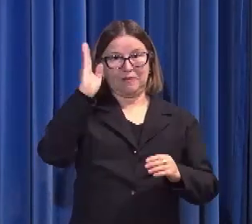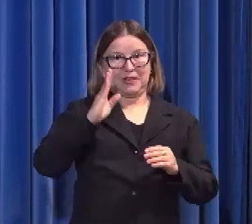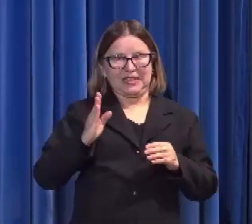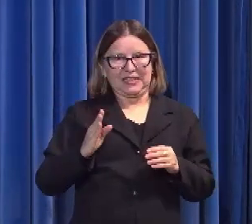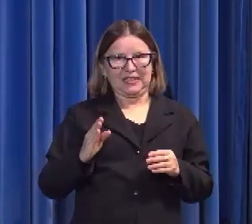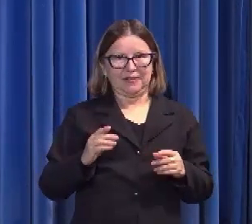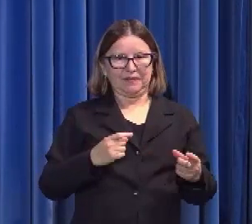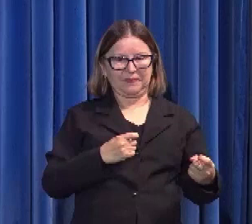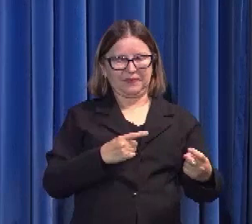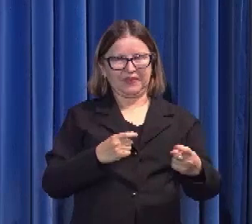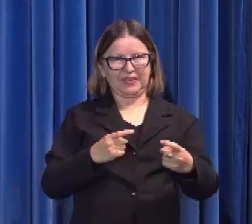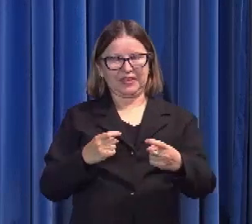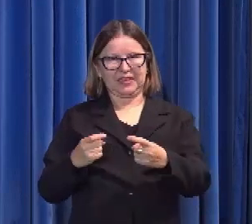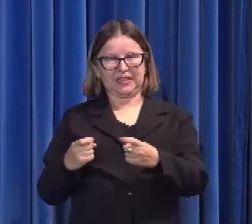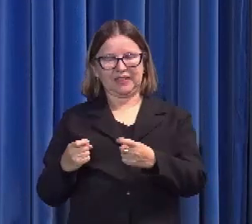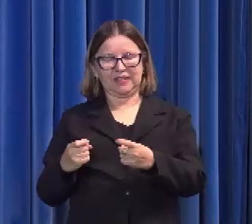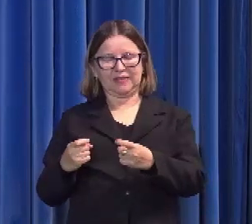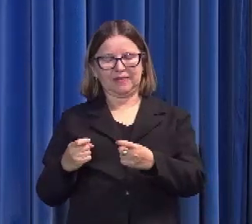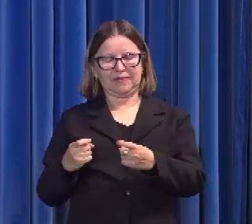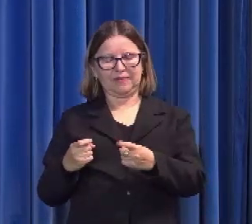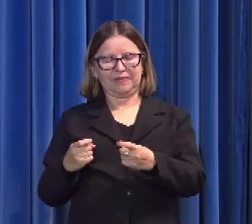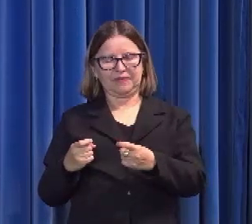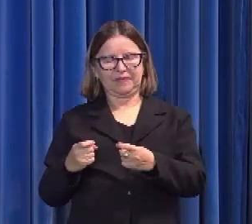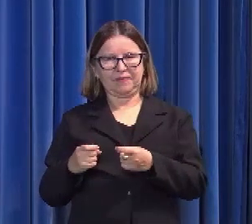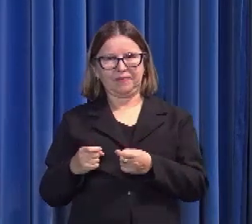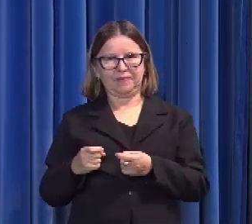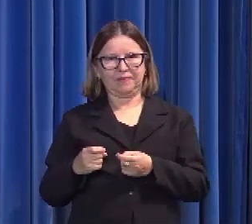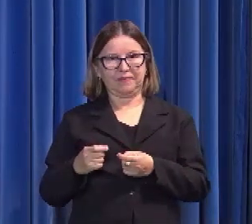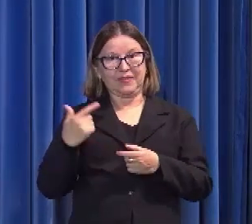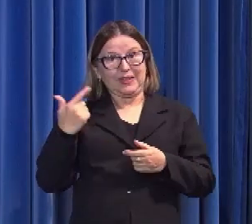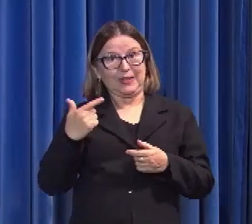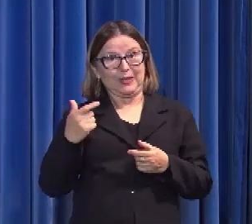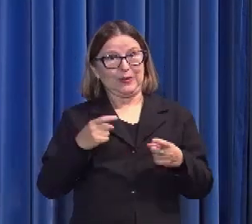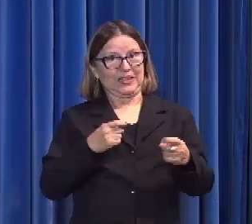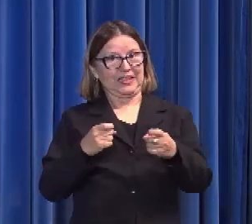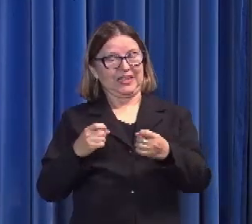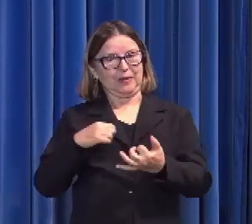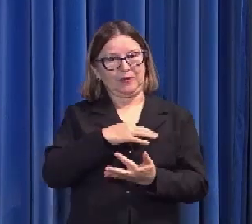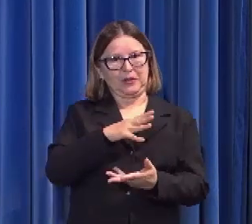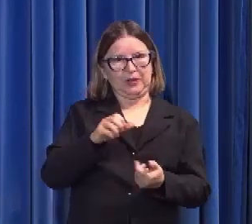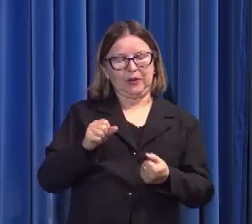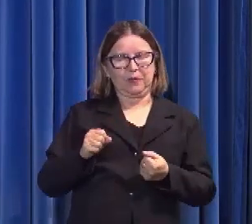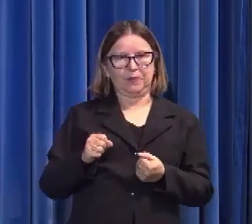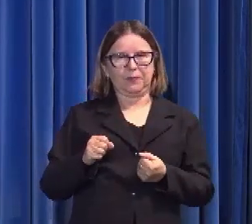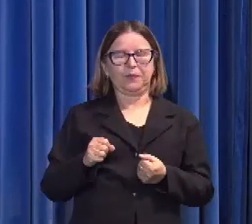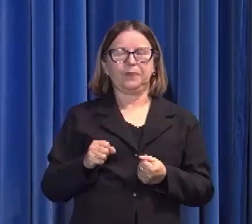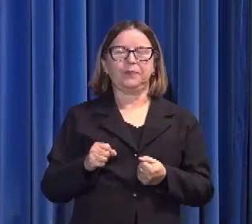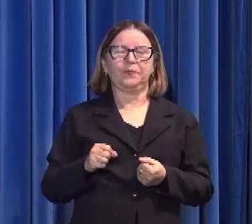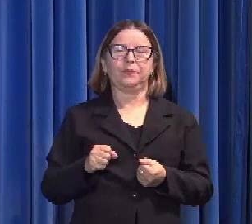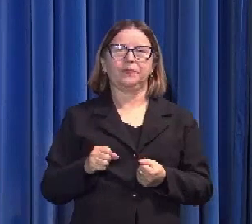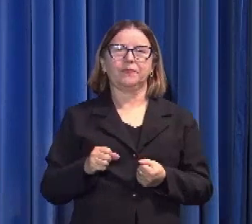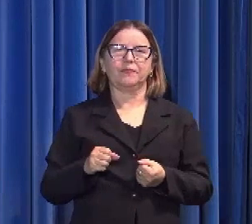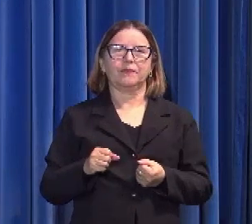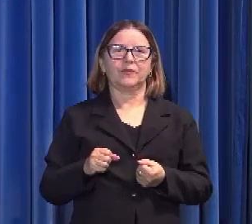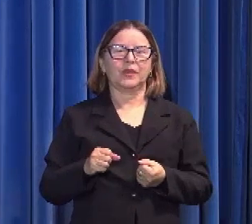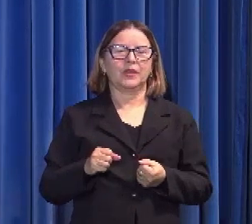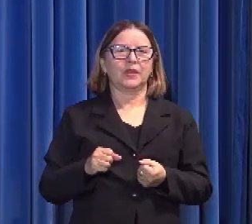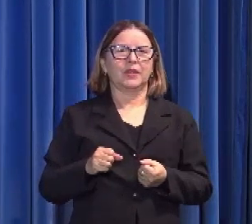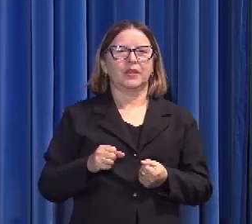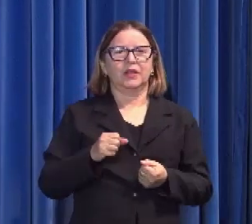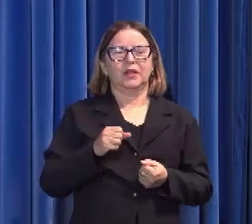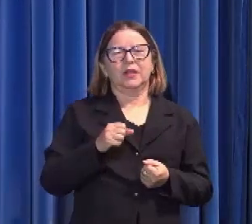salva na guerra na guerra segunda guerra mundial ele é um Sargento e Santa